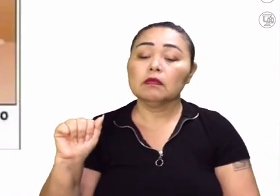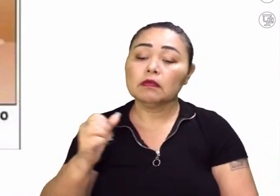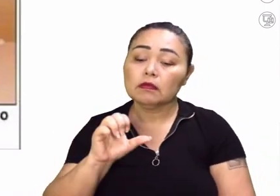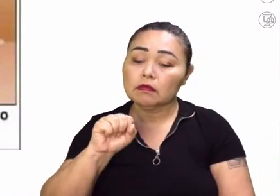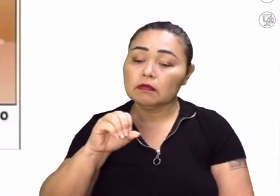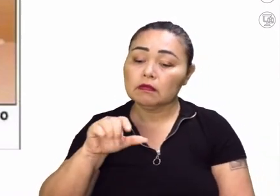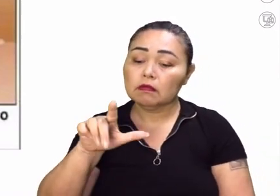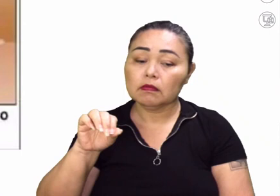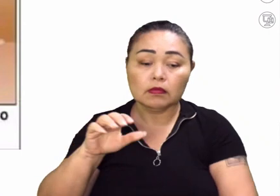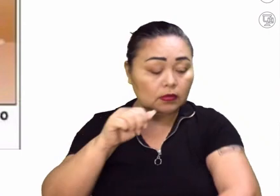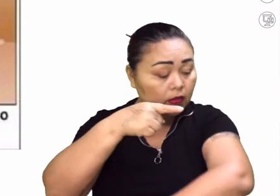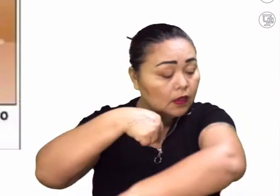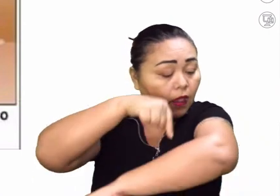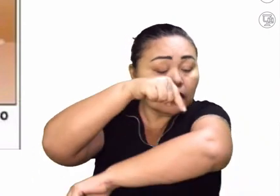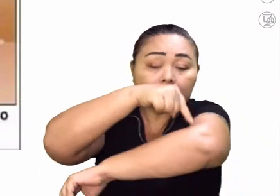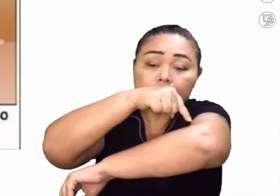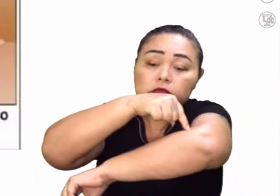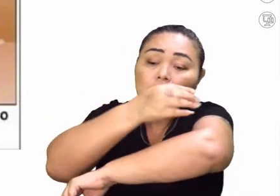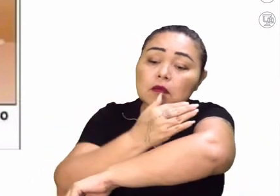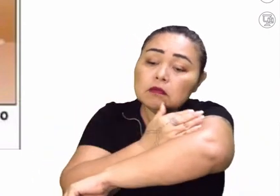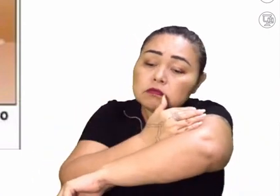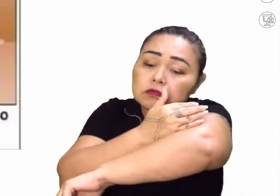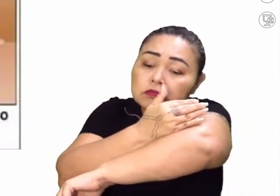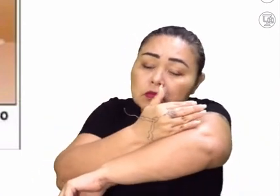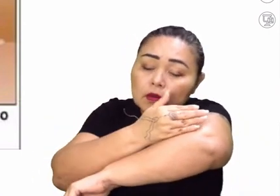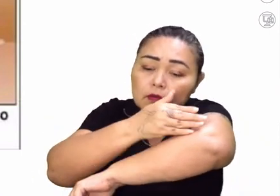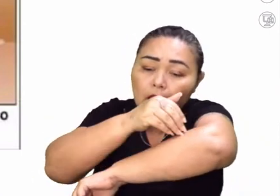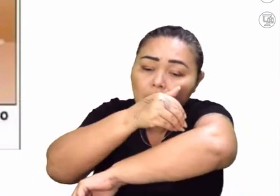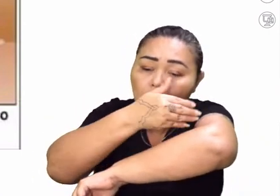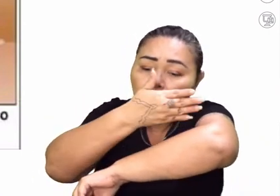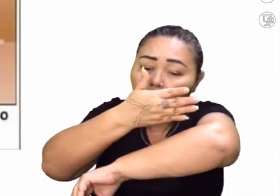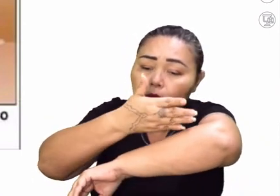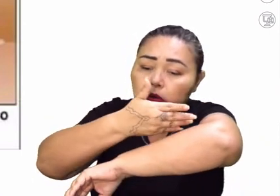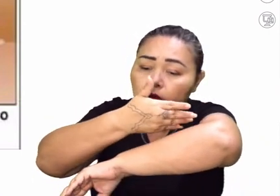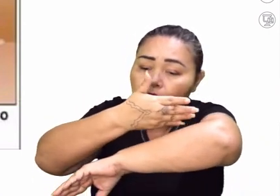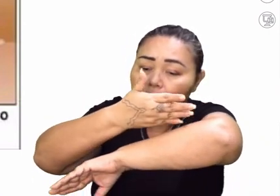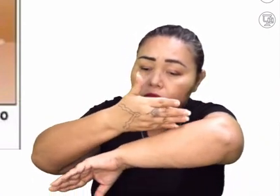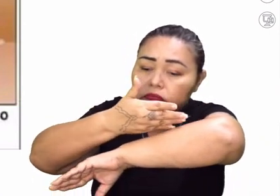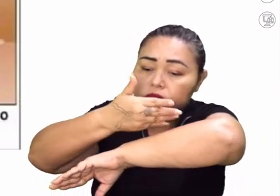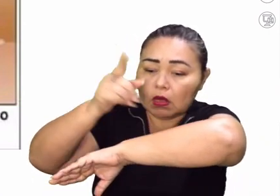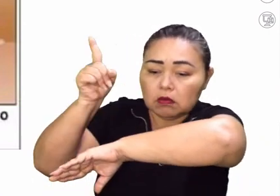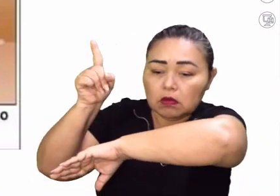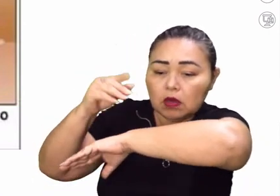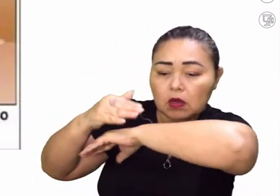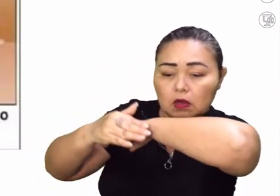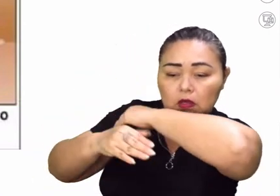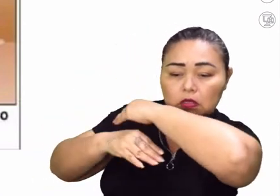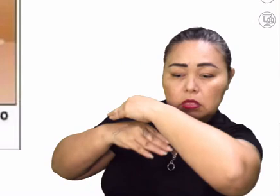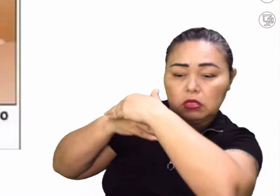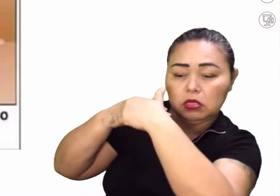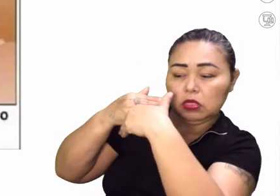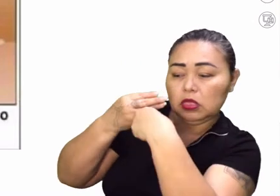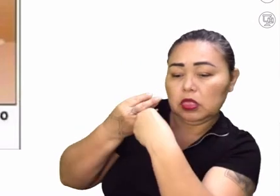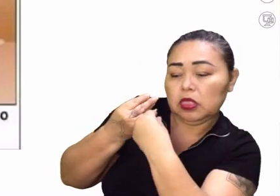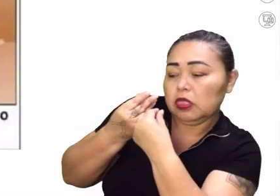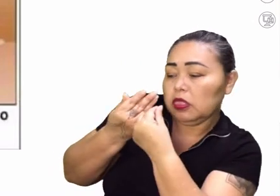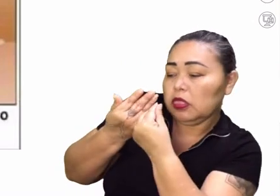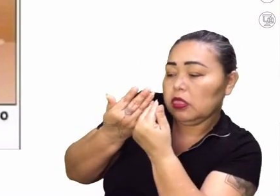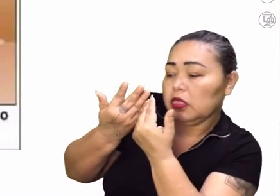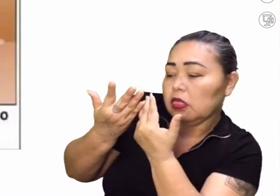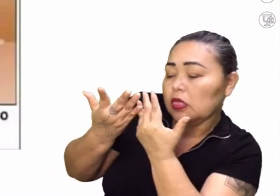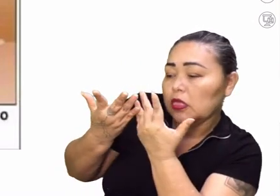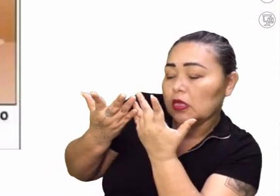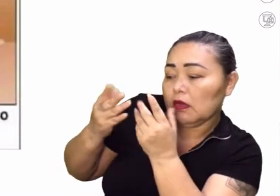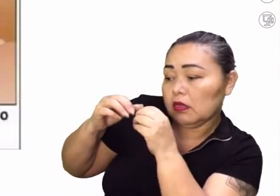solo é formado a partir da rocha matriz né só que ela passa por todo um processo né E vamos colocar evolutiva ela vai sendo descartada